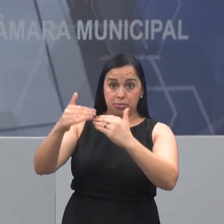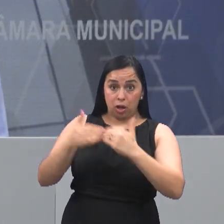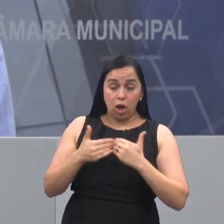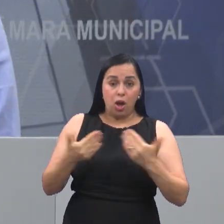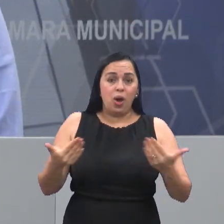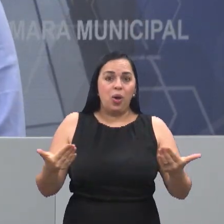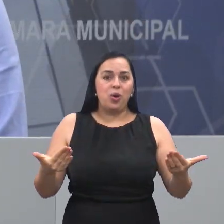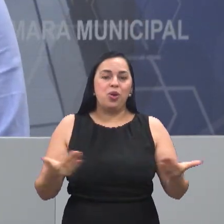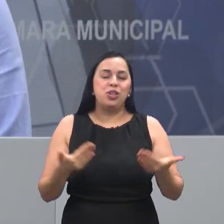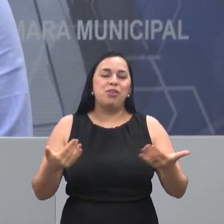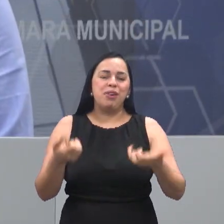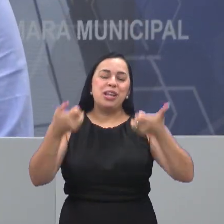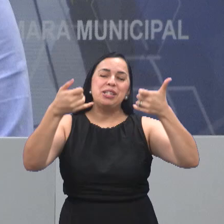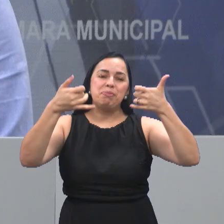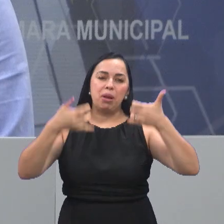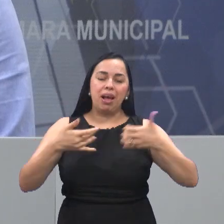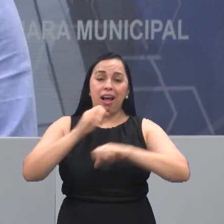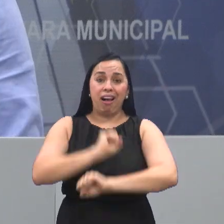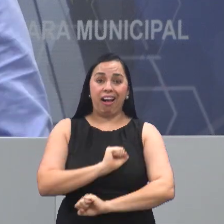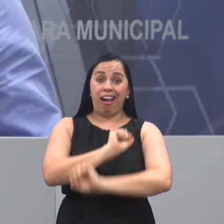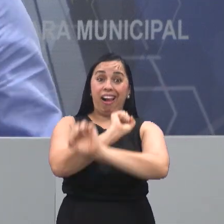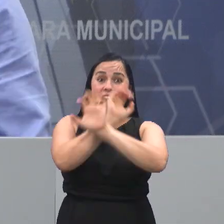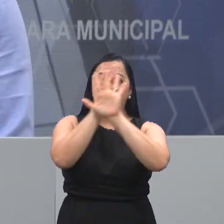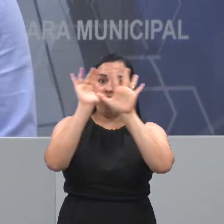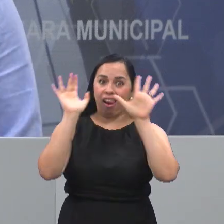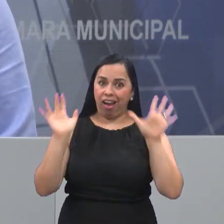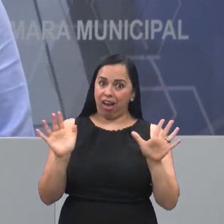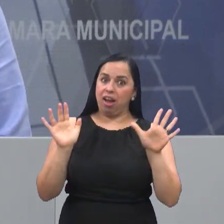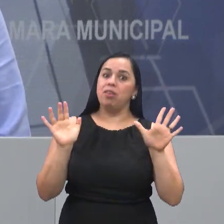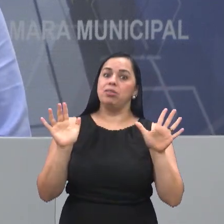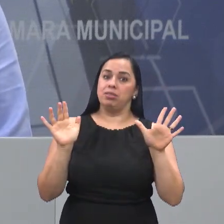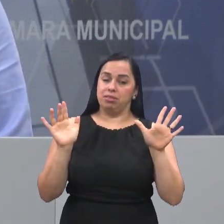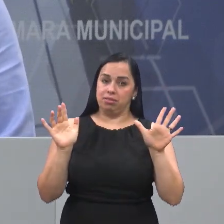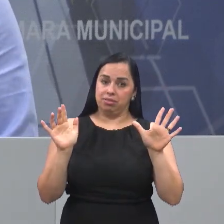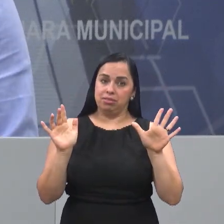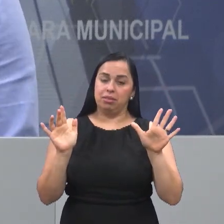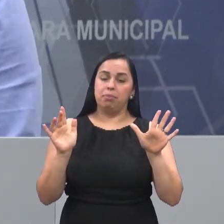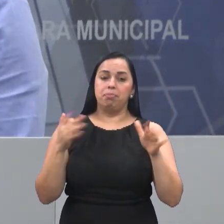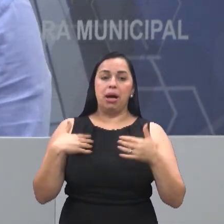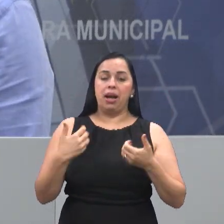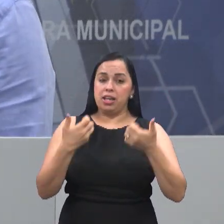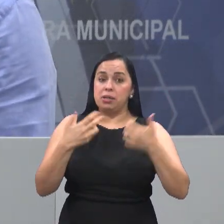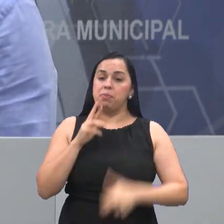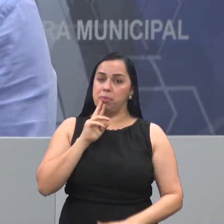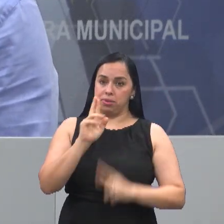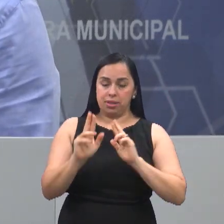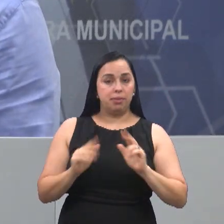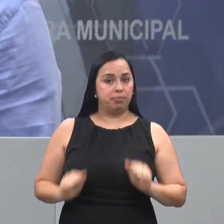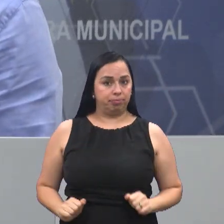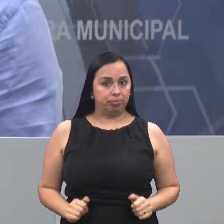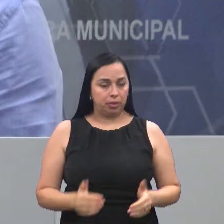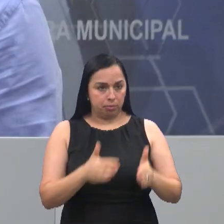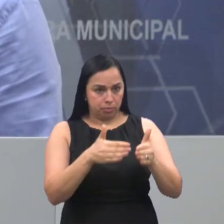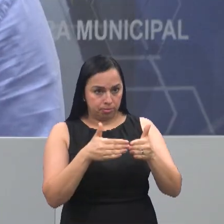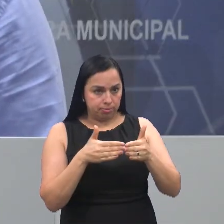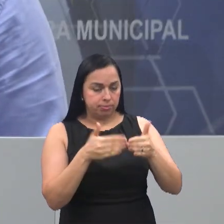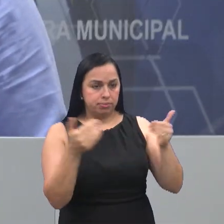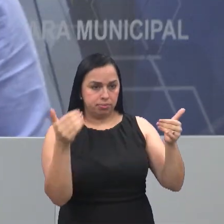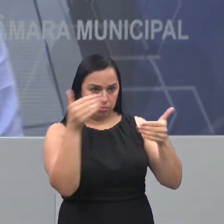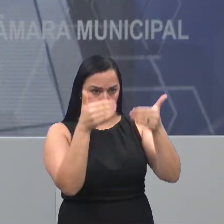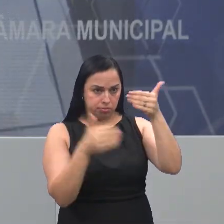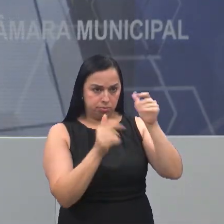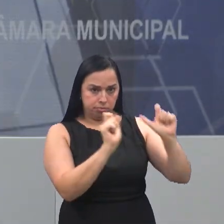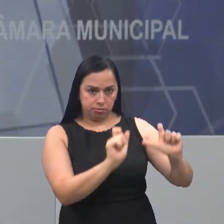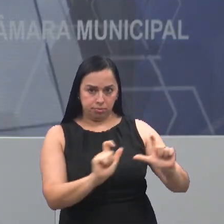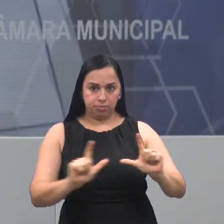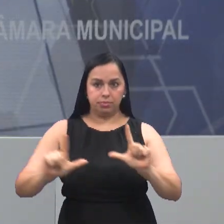de esclarecê-los aqui para que a gente possa colocar os pingos nos is. Por gentileza, vou pedir para o Betão colocar a primeira